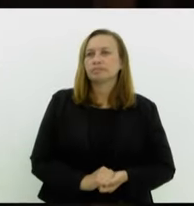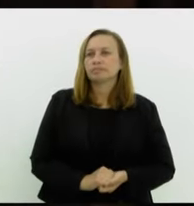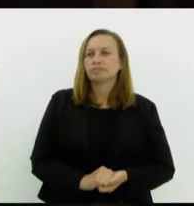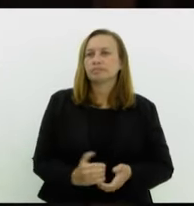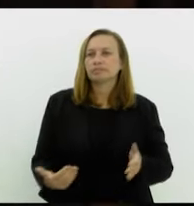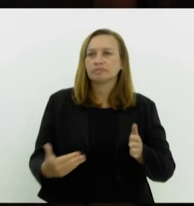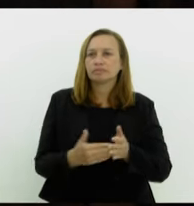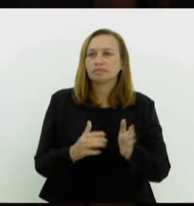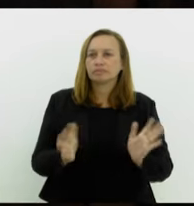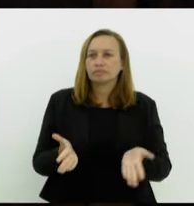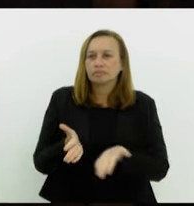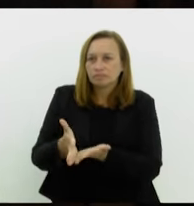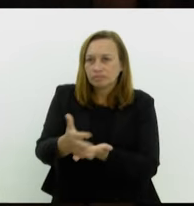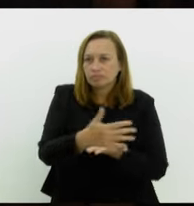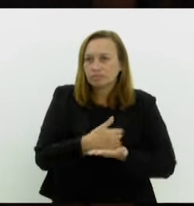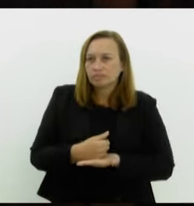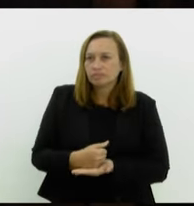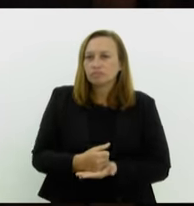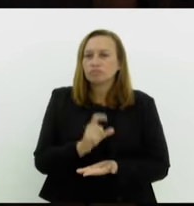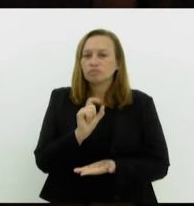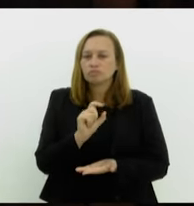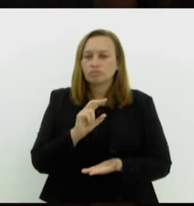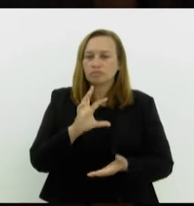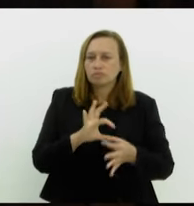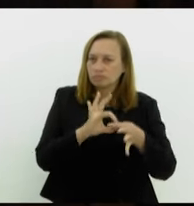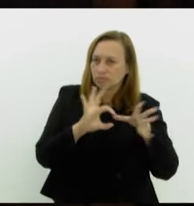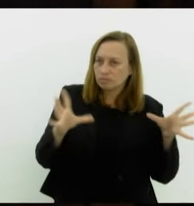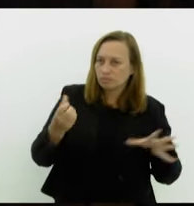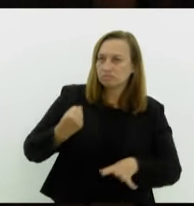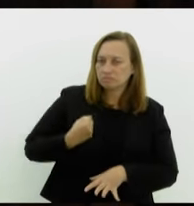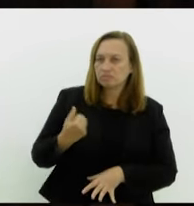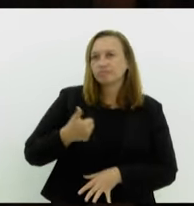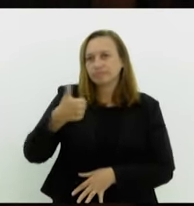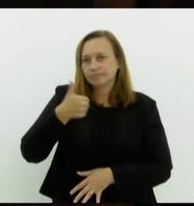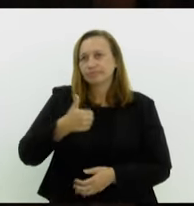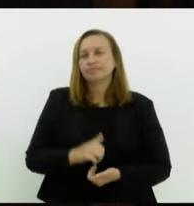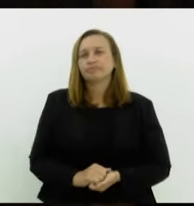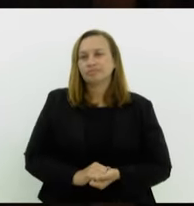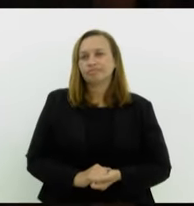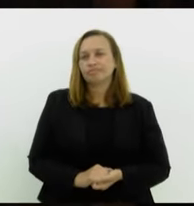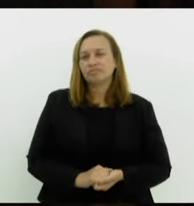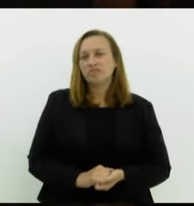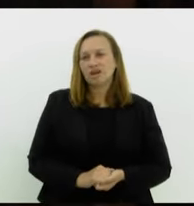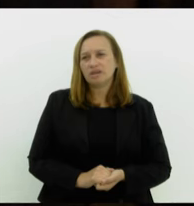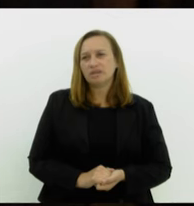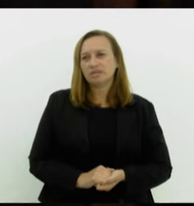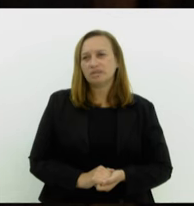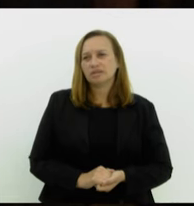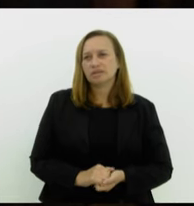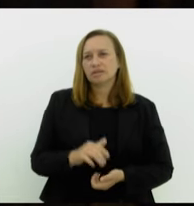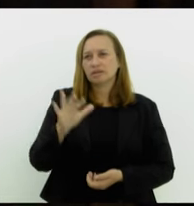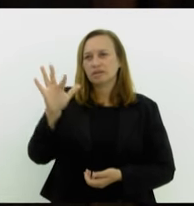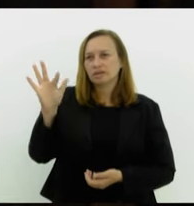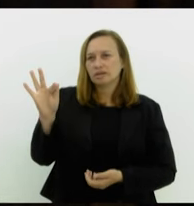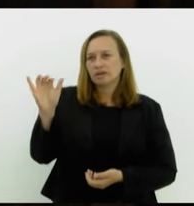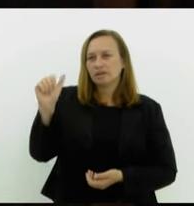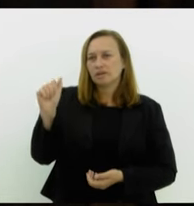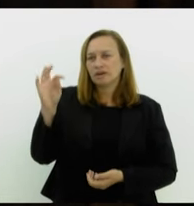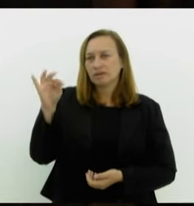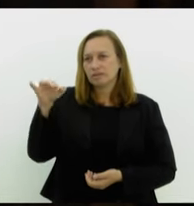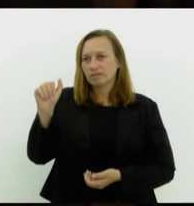até agora eu já colhi liberdade é número umita ftima ela Fátima Cadê a Fátima ali